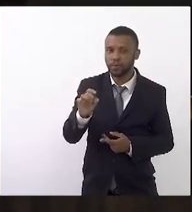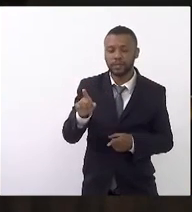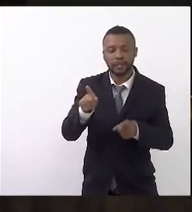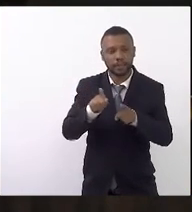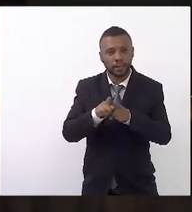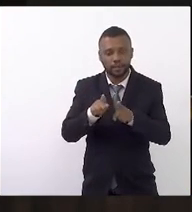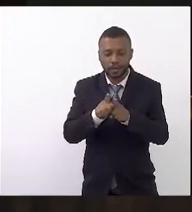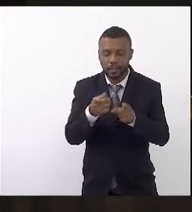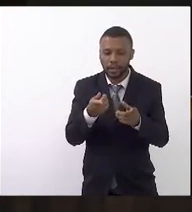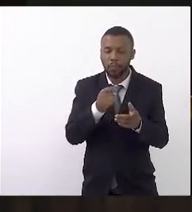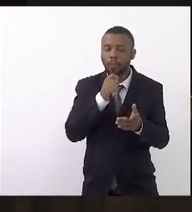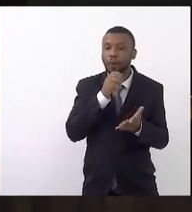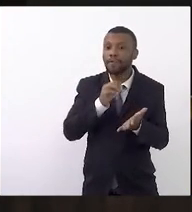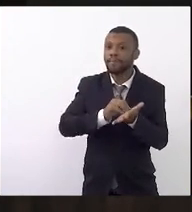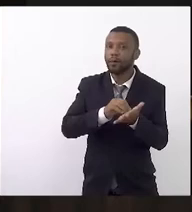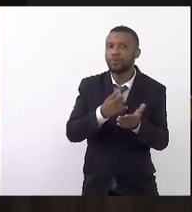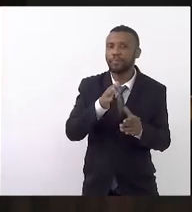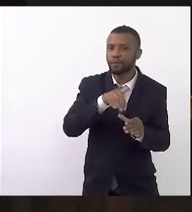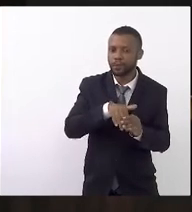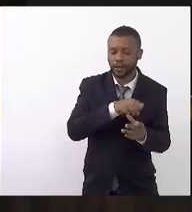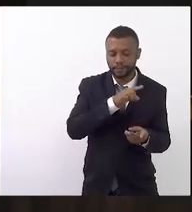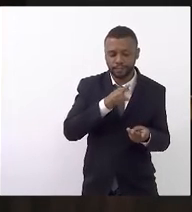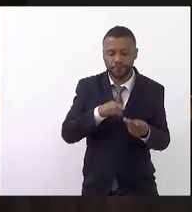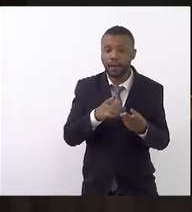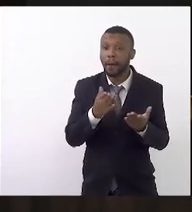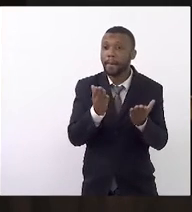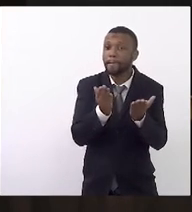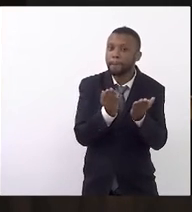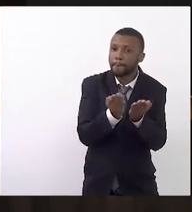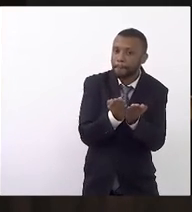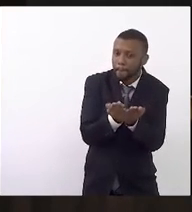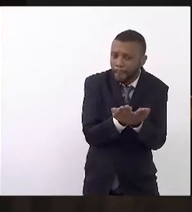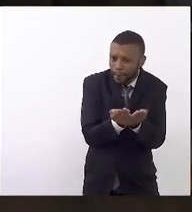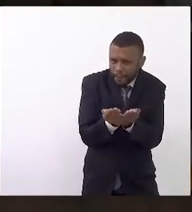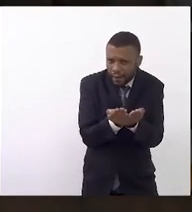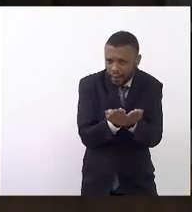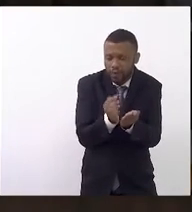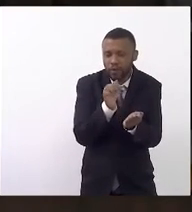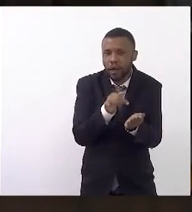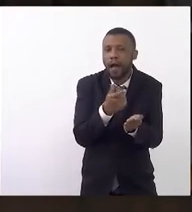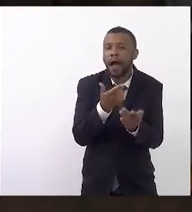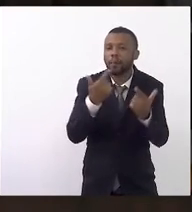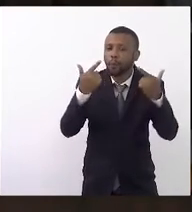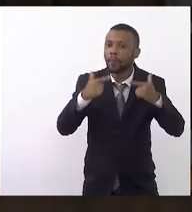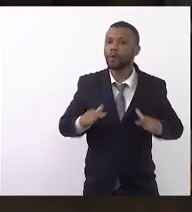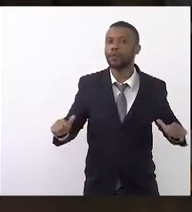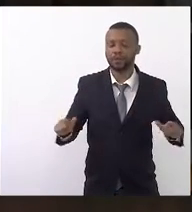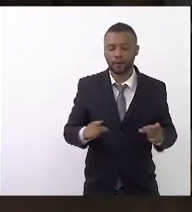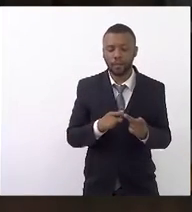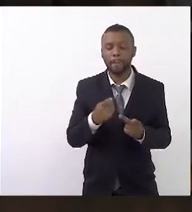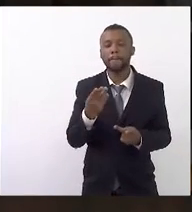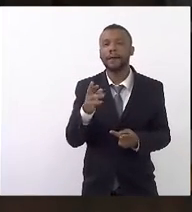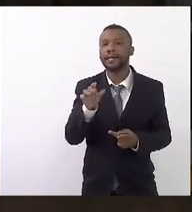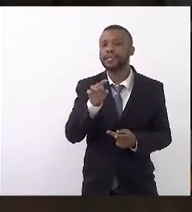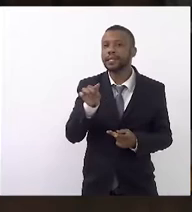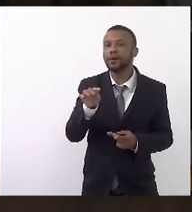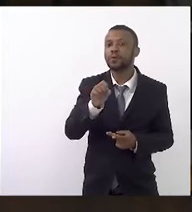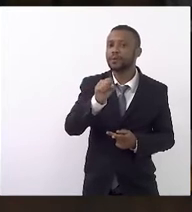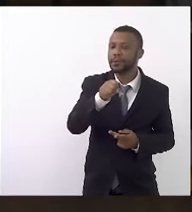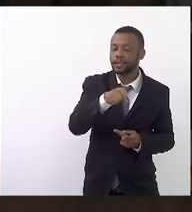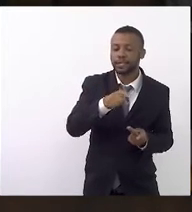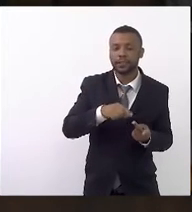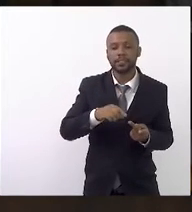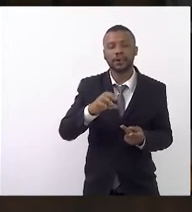plenário não votou. Bebeto e abstenção, está no painel. Bebeto, abstenção. Brazão, sim. Deputado Carlos